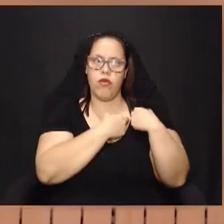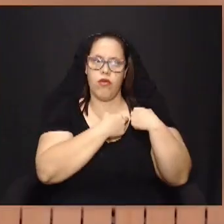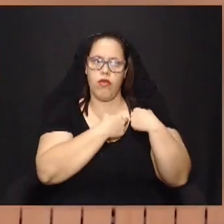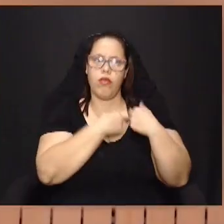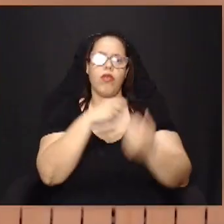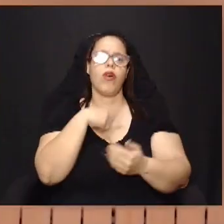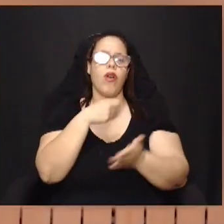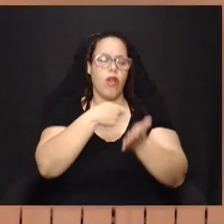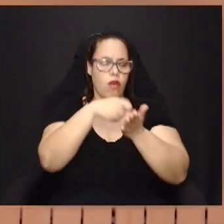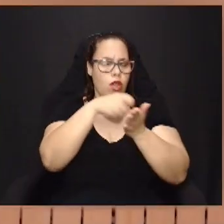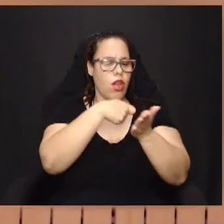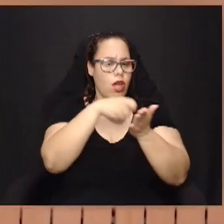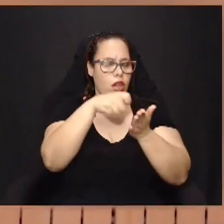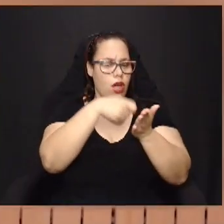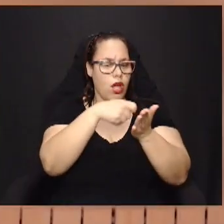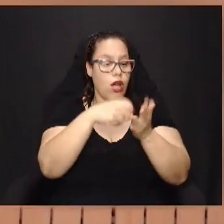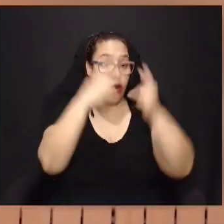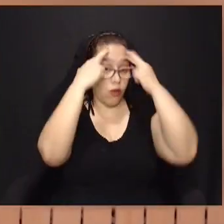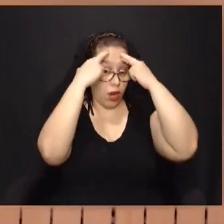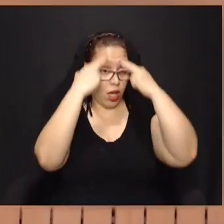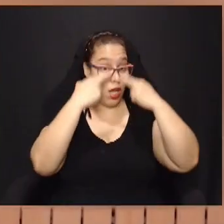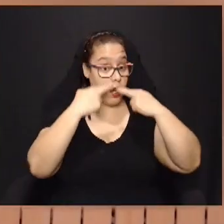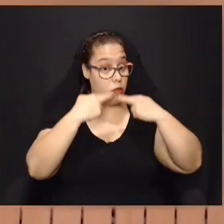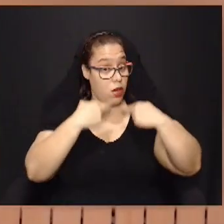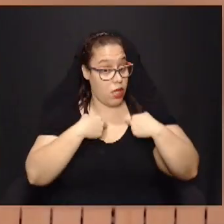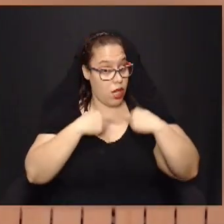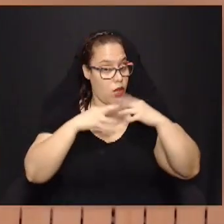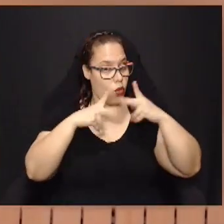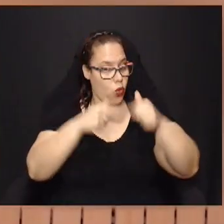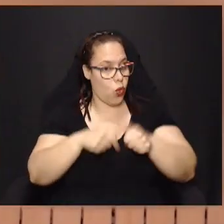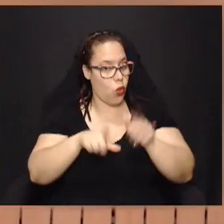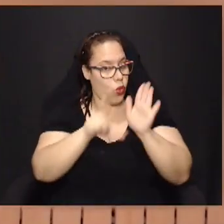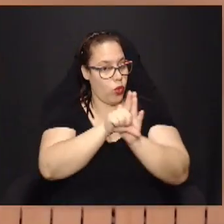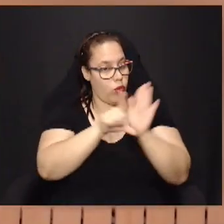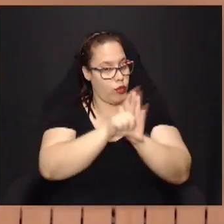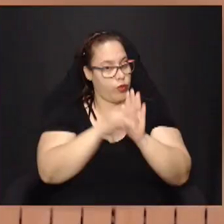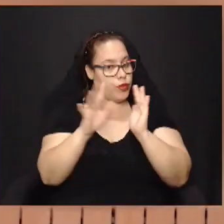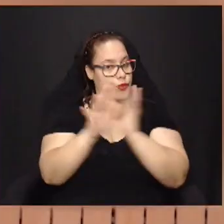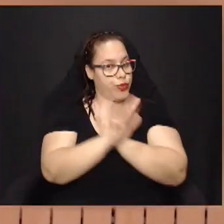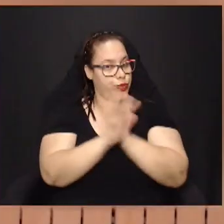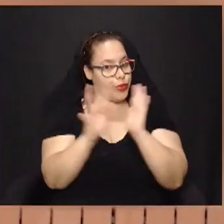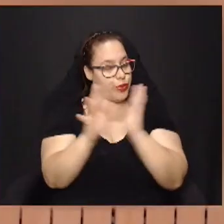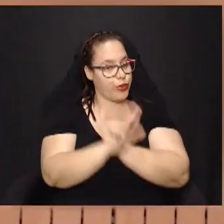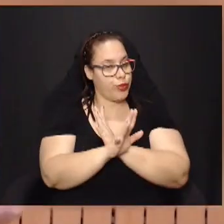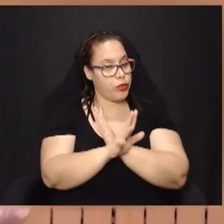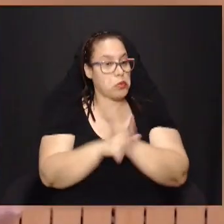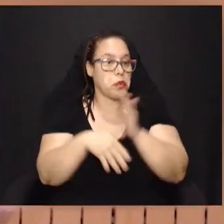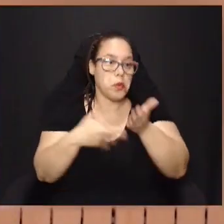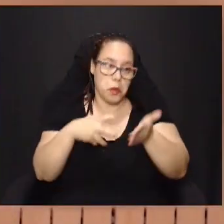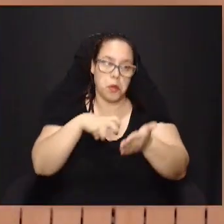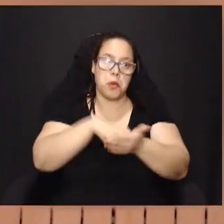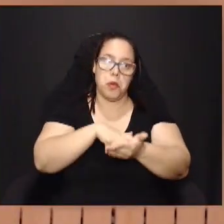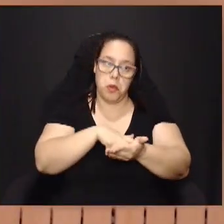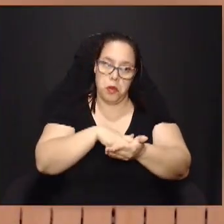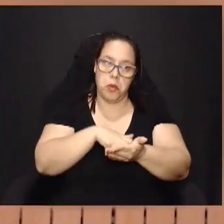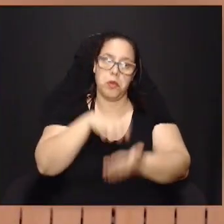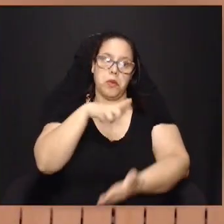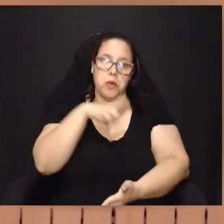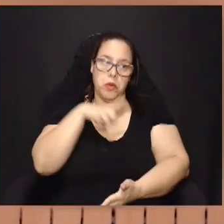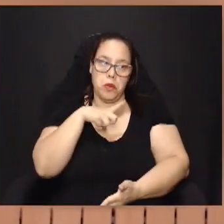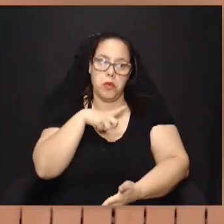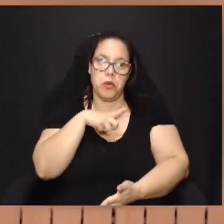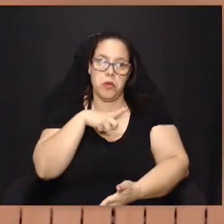vai respeitar toda a legislação urbanística da cidade sob pena de ter até sua